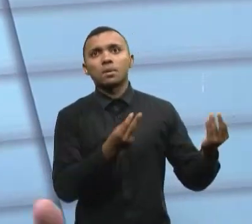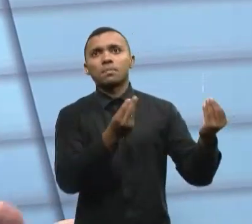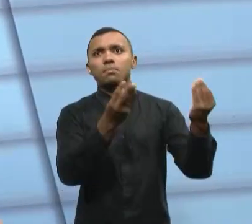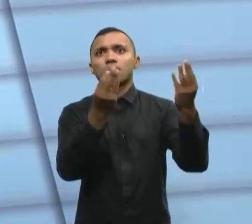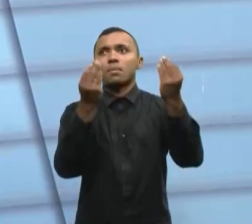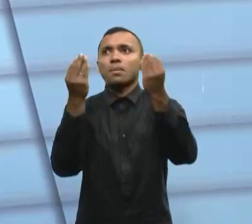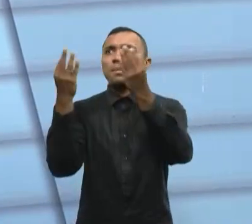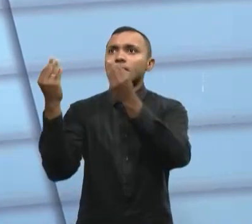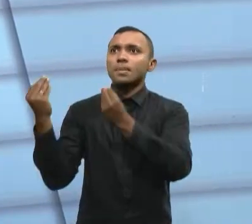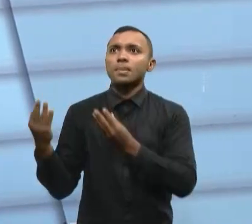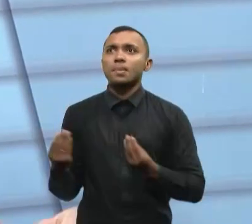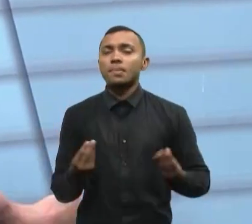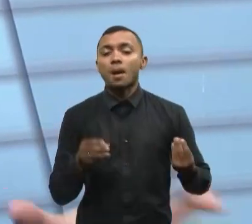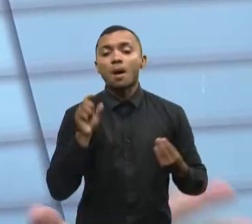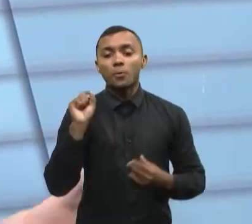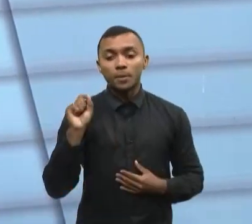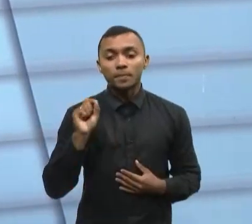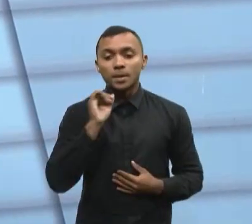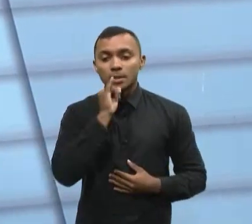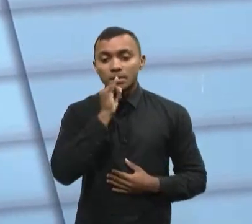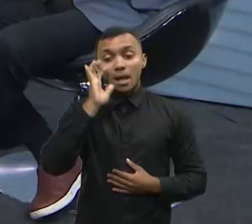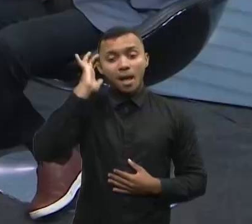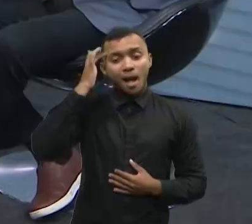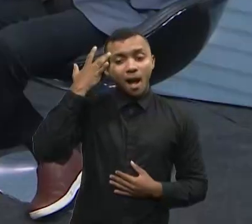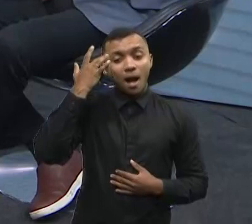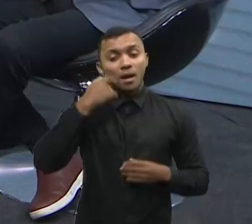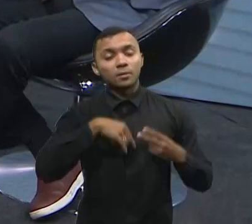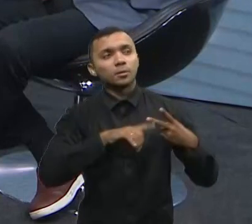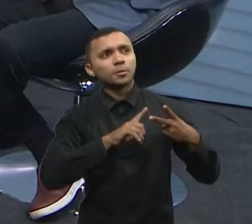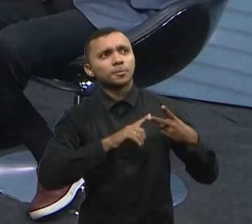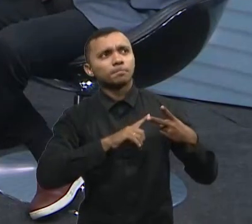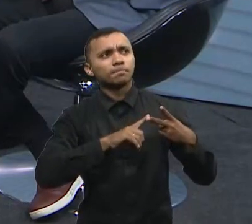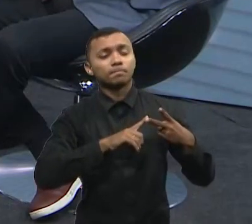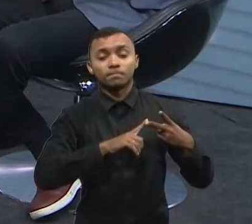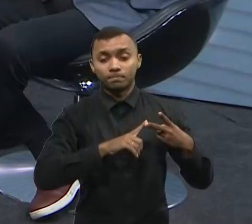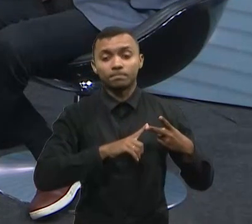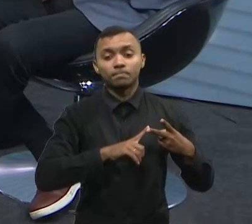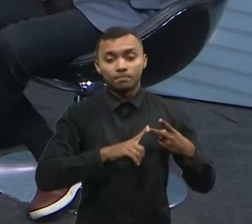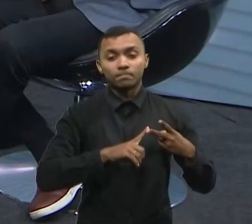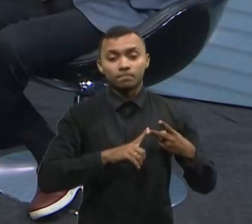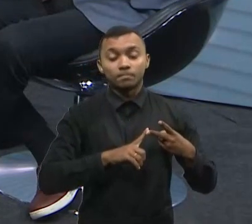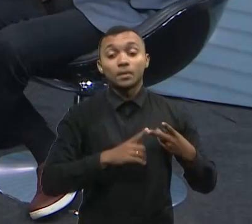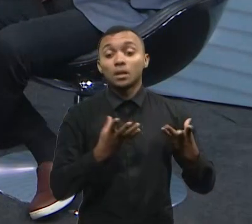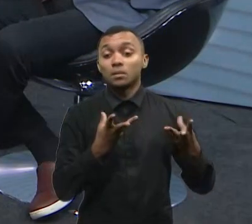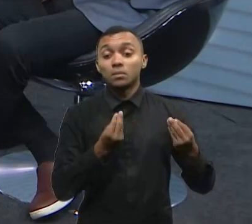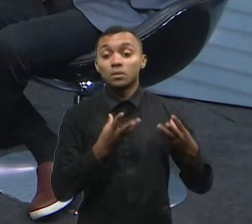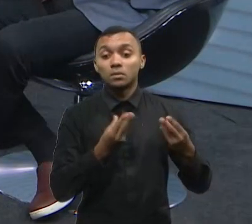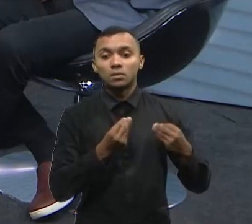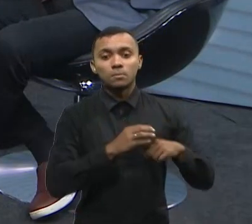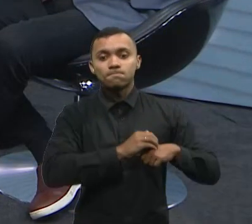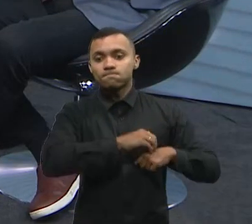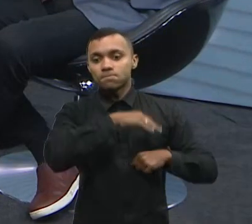assim, a gente tem suspeita e depois diagnostica, a gente tem um aumento exponencial de diagnóstico,